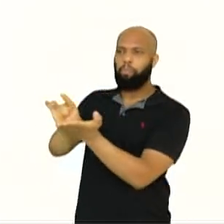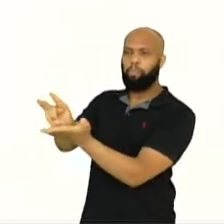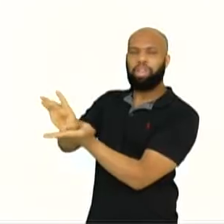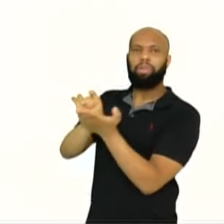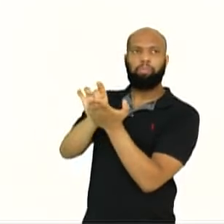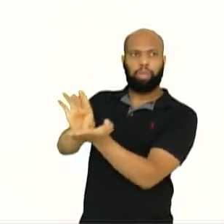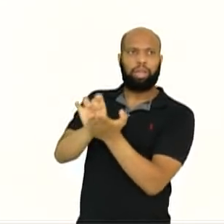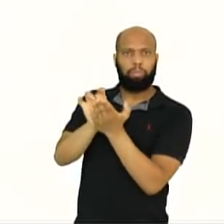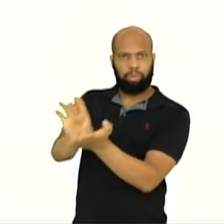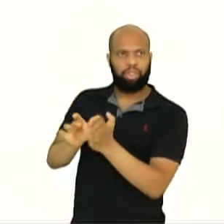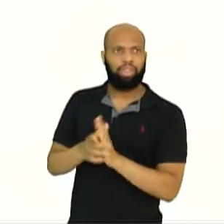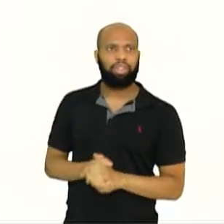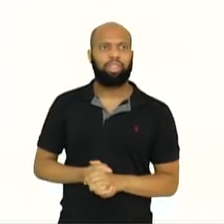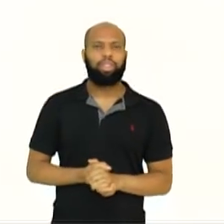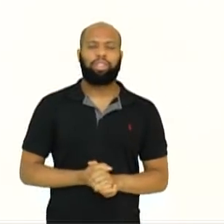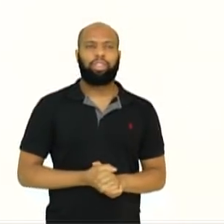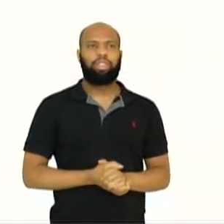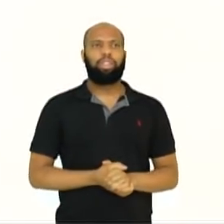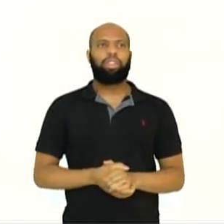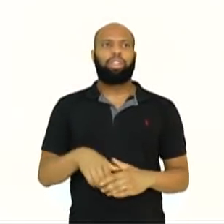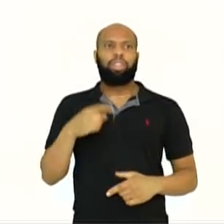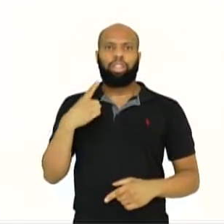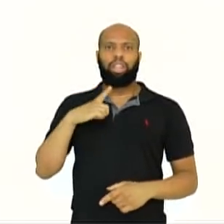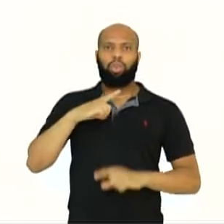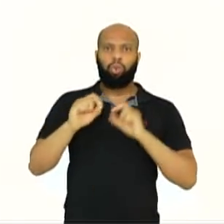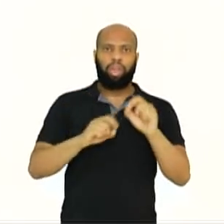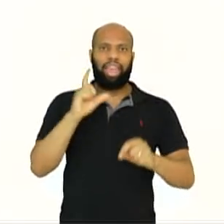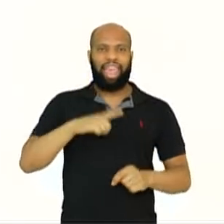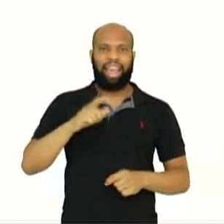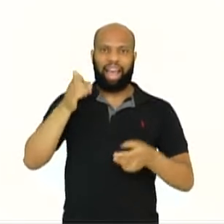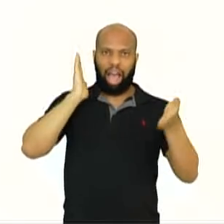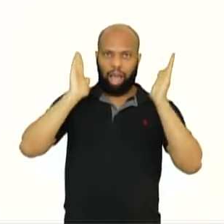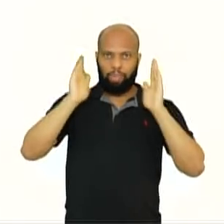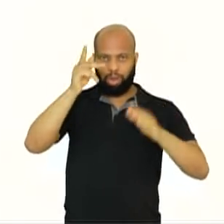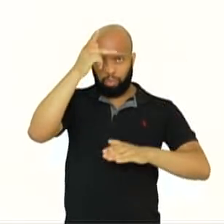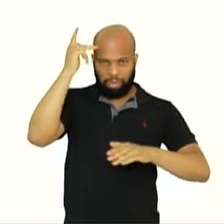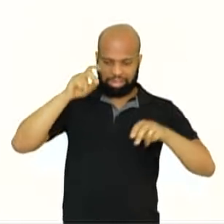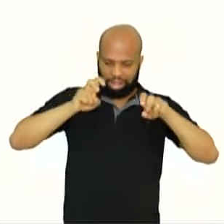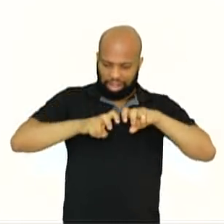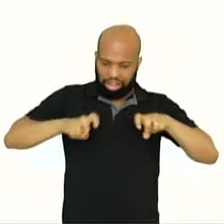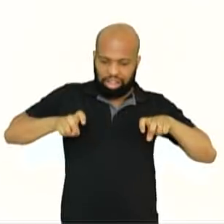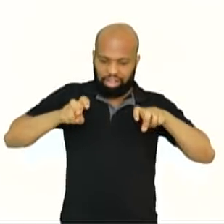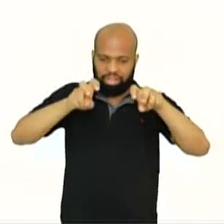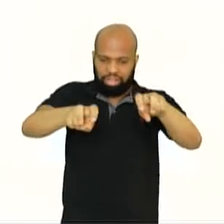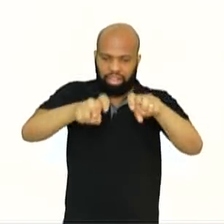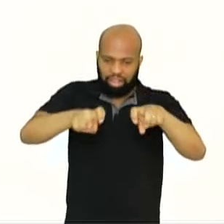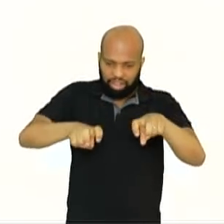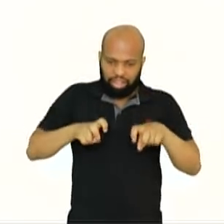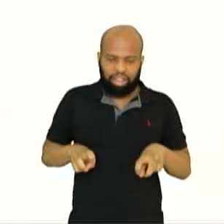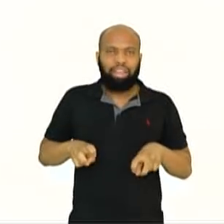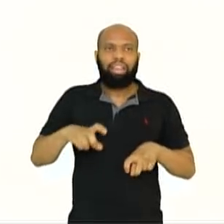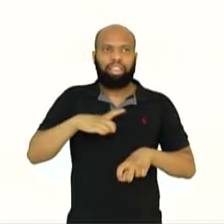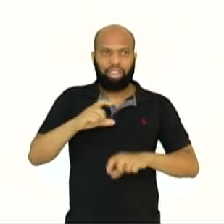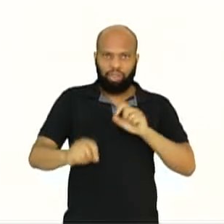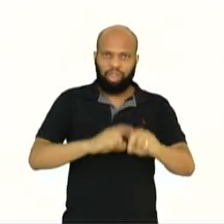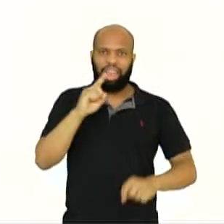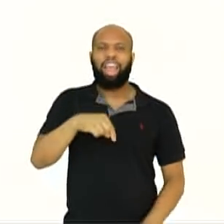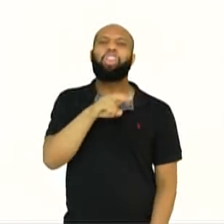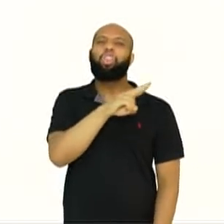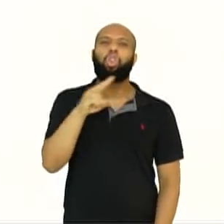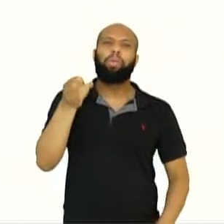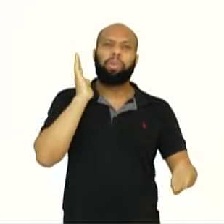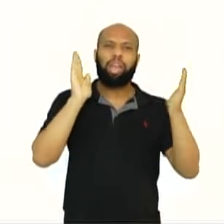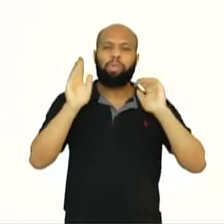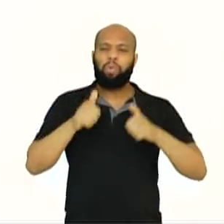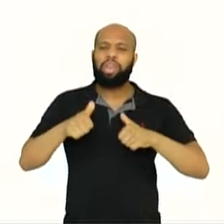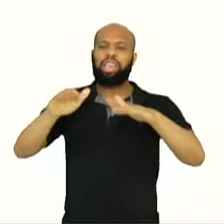já ia falando de novo, ato falho. Pau de arara. Eu agradeci, inclusive, um pai que me mandou, professor, mas não é, pau a pique não é as casas?